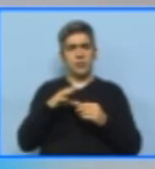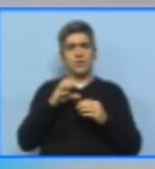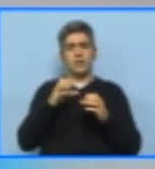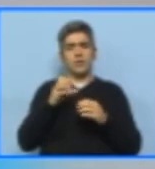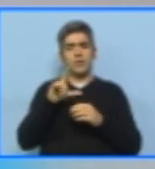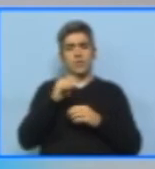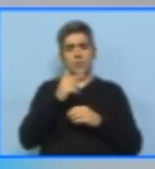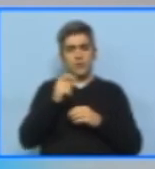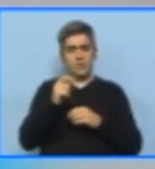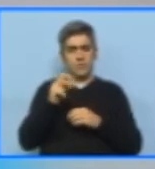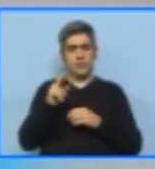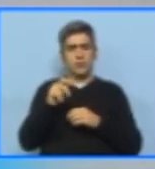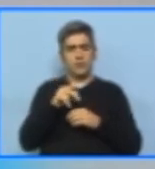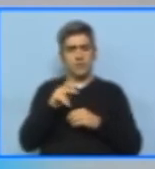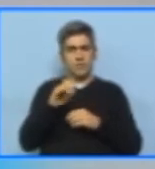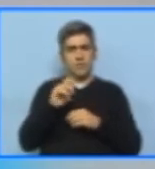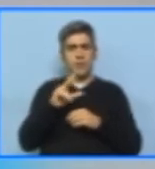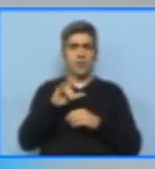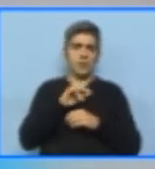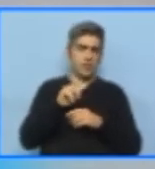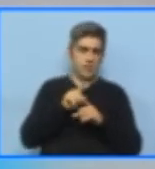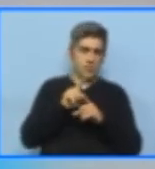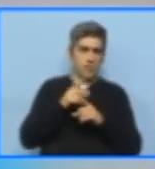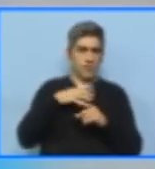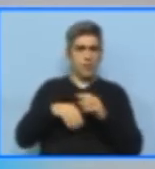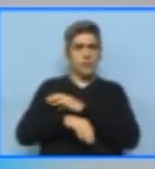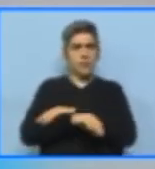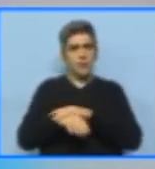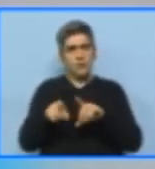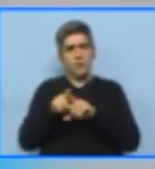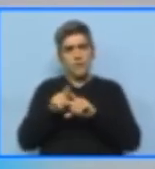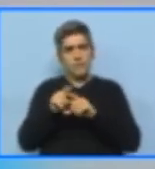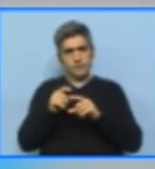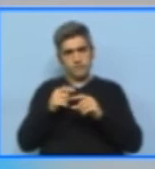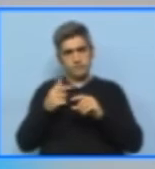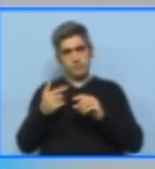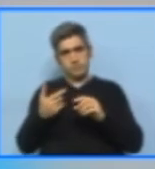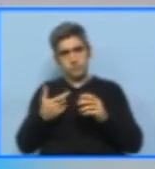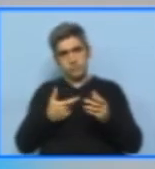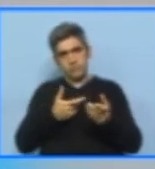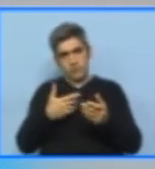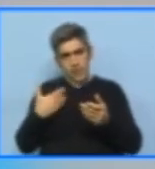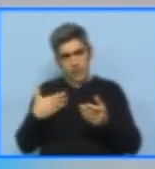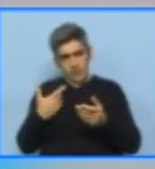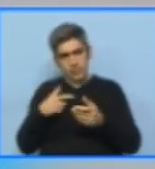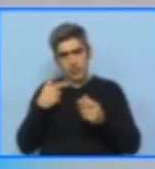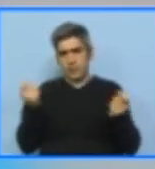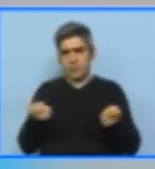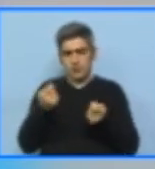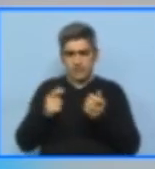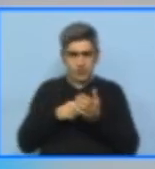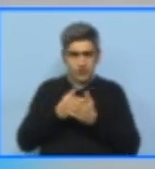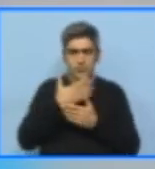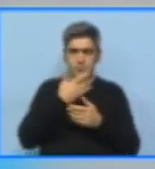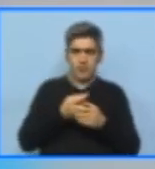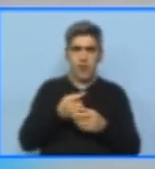Renascença, a Liga dos Amigos da Renascença, seja o nosso braço armado da caridade. A Renascença tem sempre muitas campanhas de